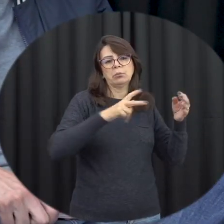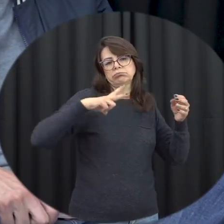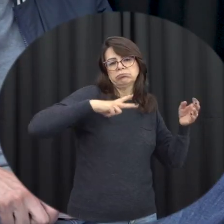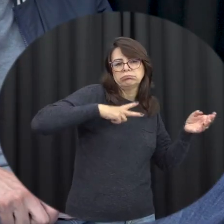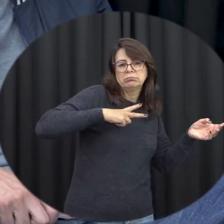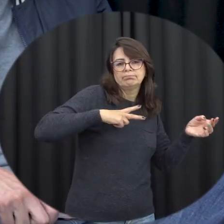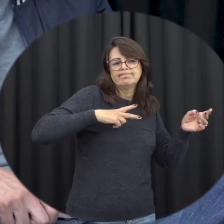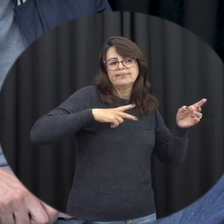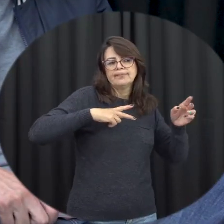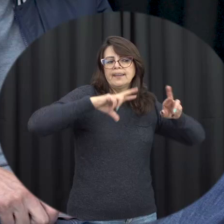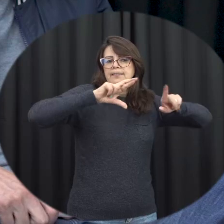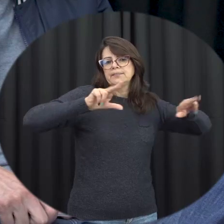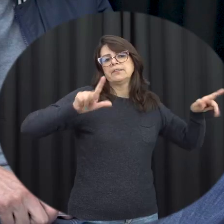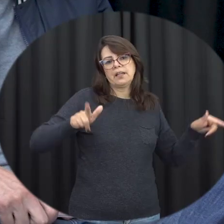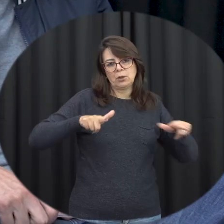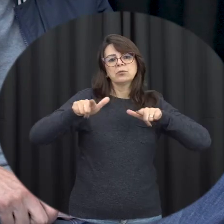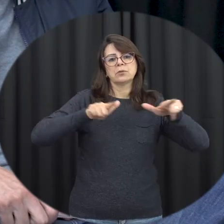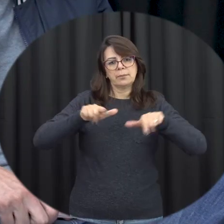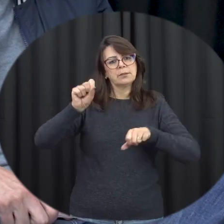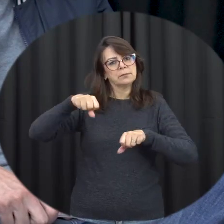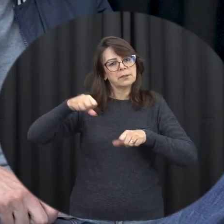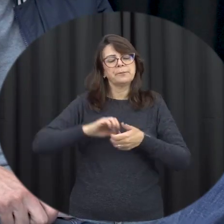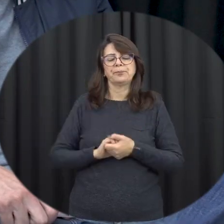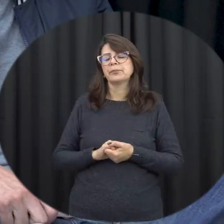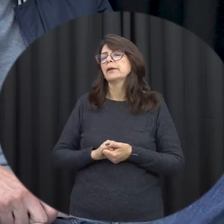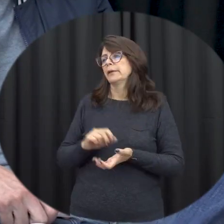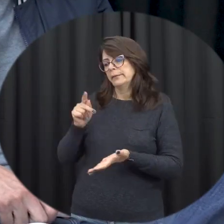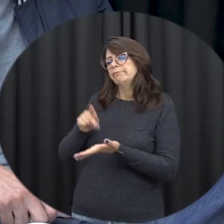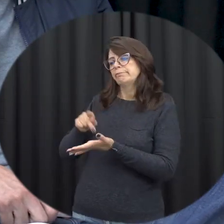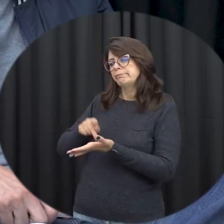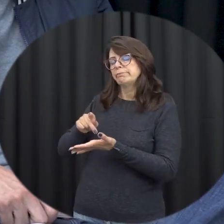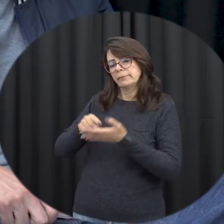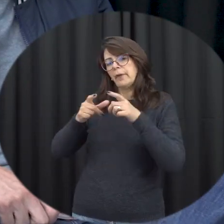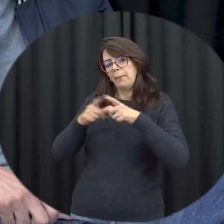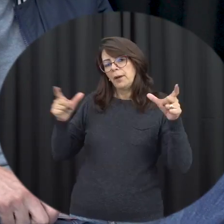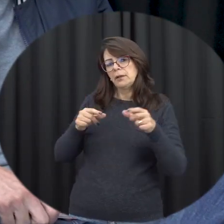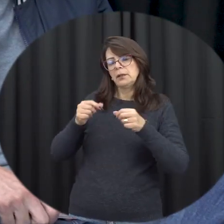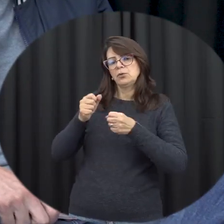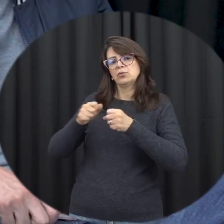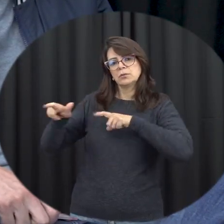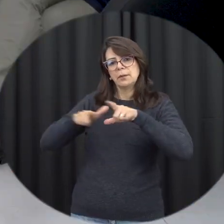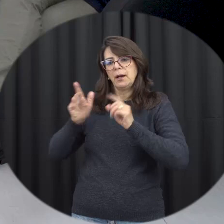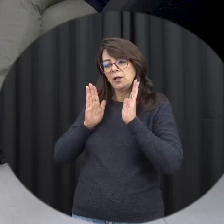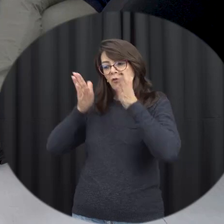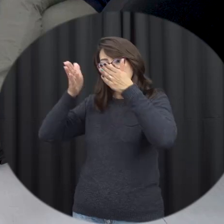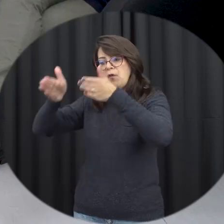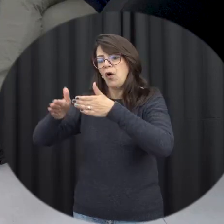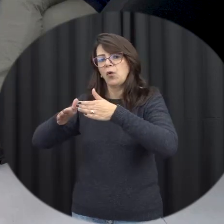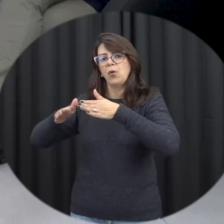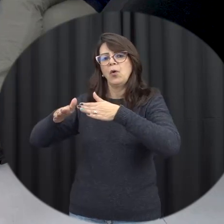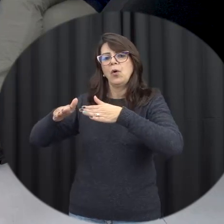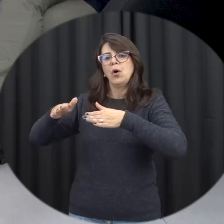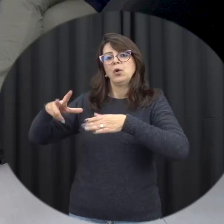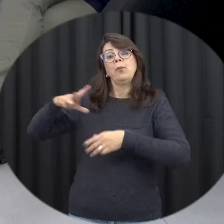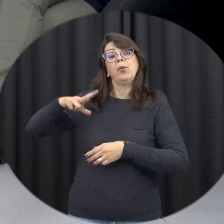laboratório privado. Acho que as dinâmicas ali são distintas, não são? Isso, só que a maioria das atividades está fazendo